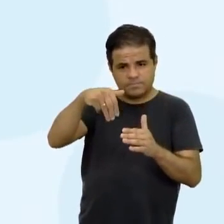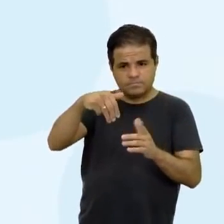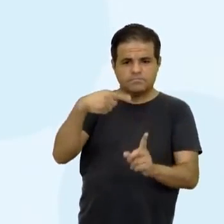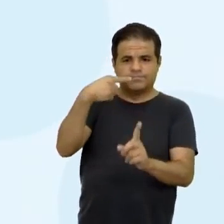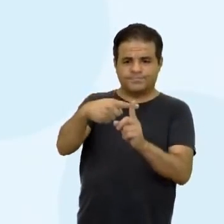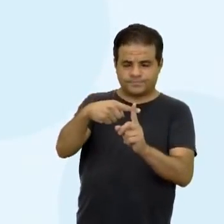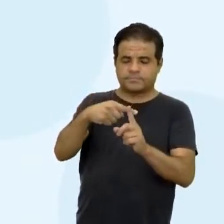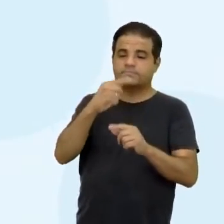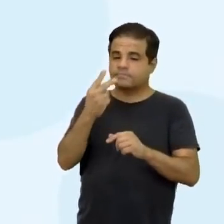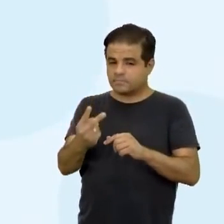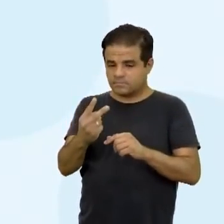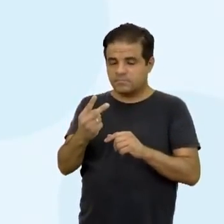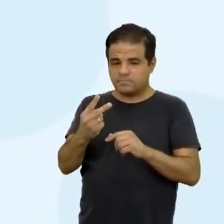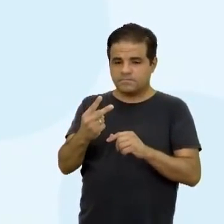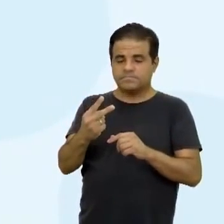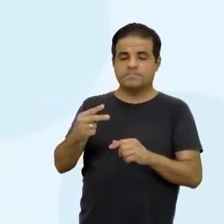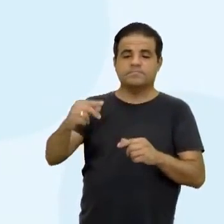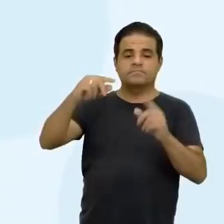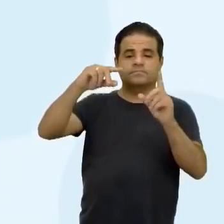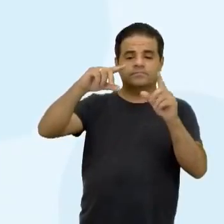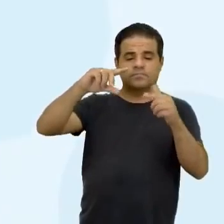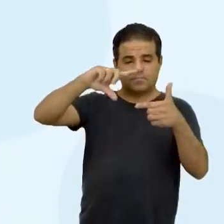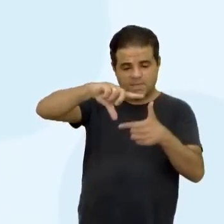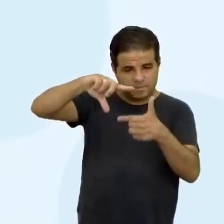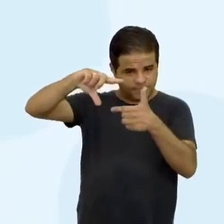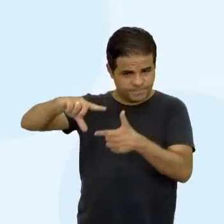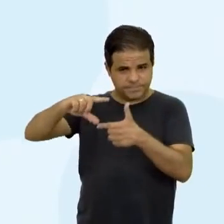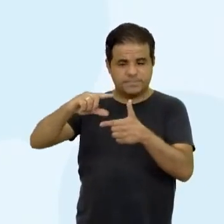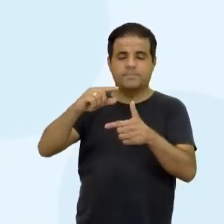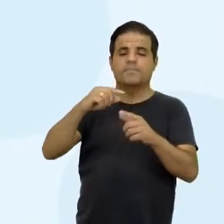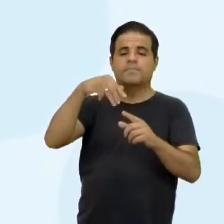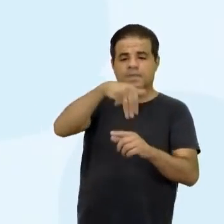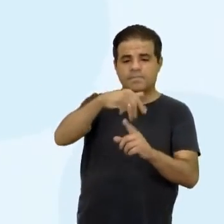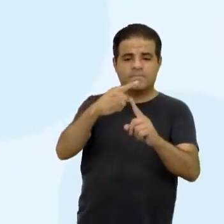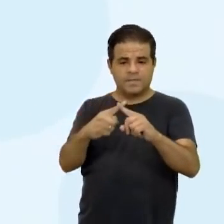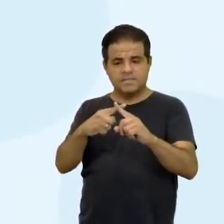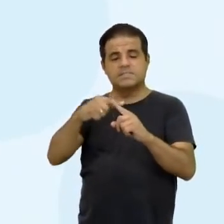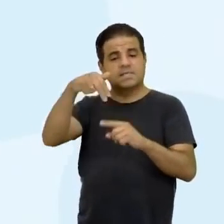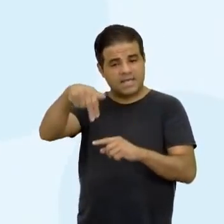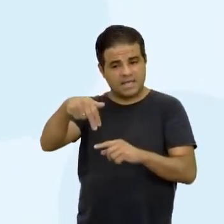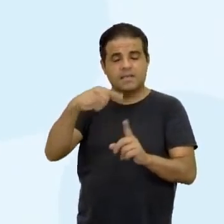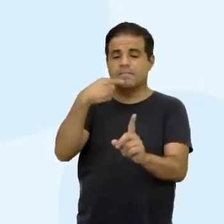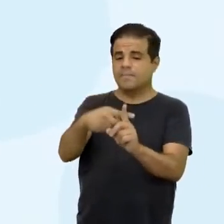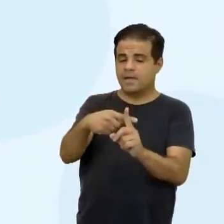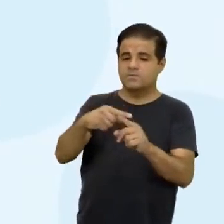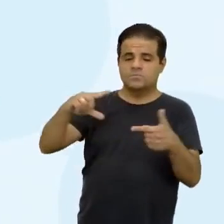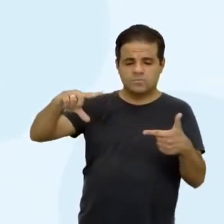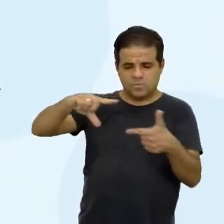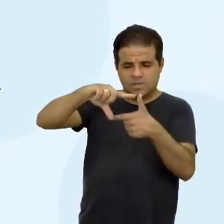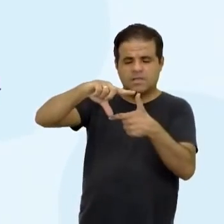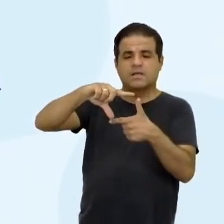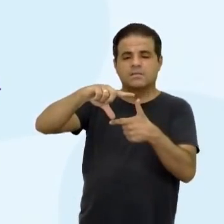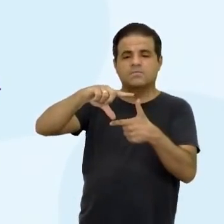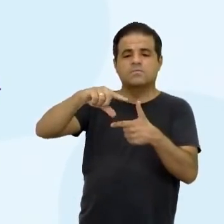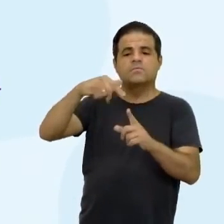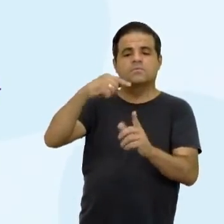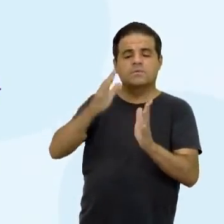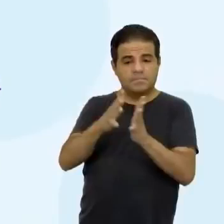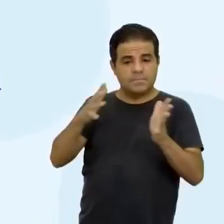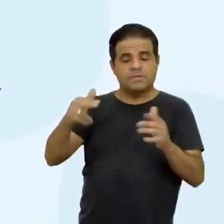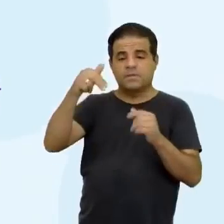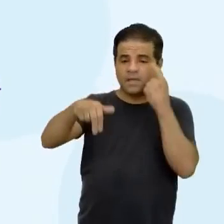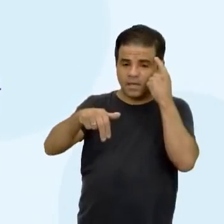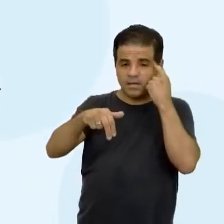mais dois retângulos de tamanho M vezes n mas um quadradinho de tamanho n